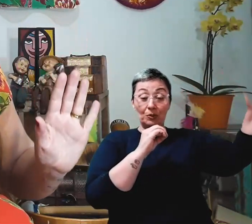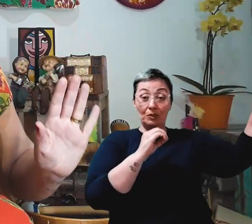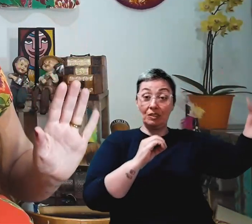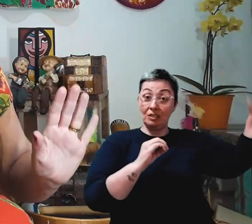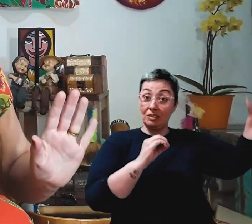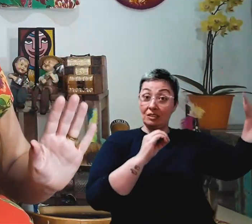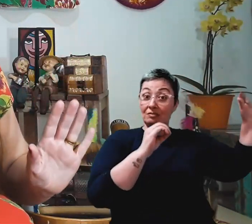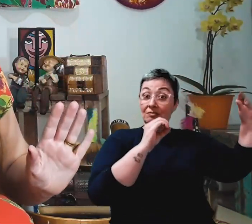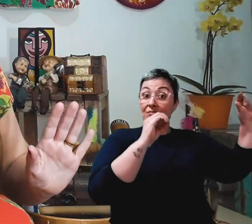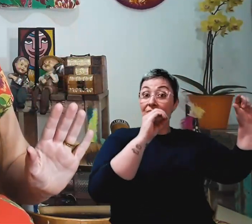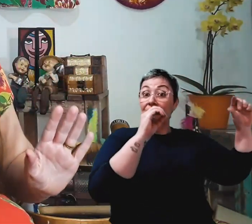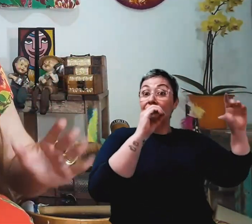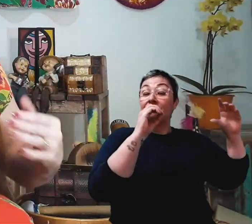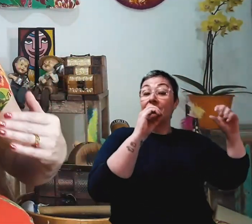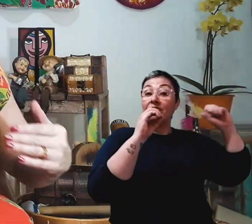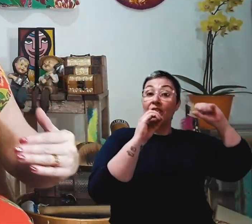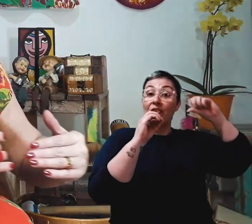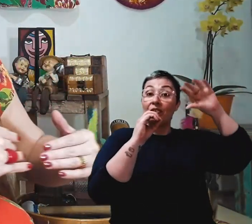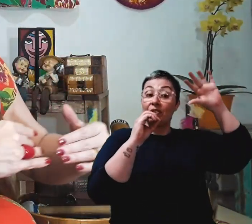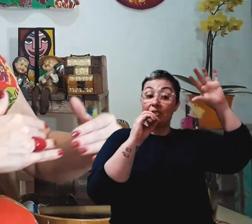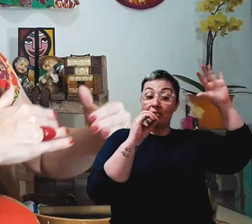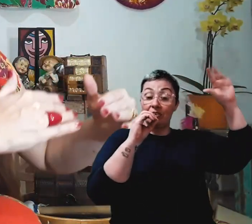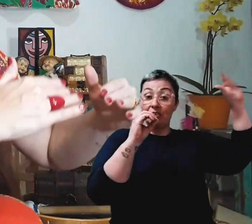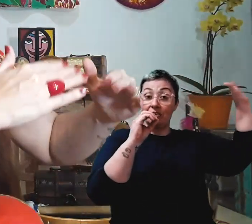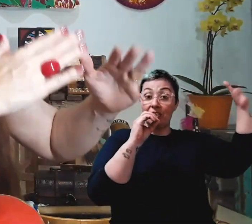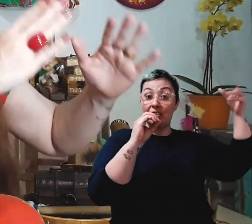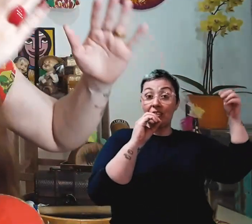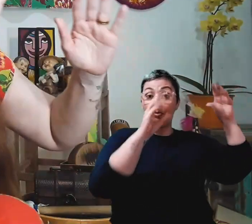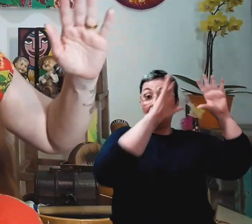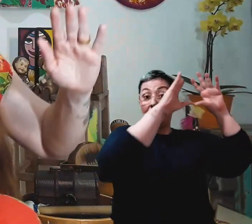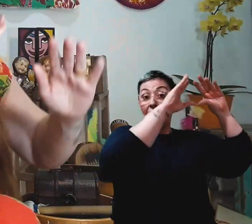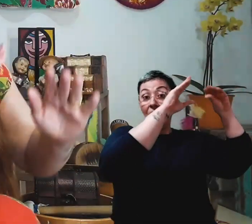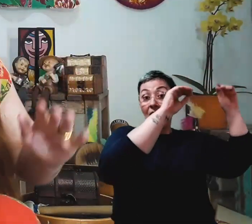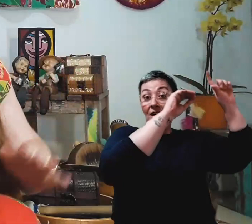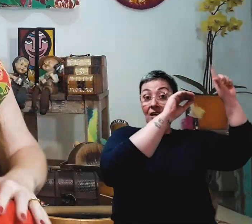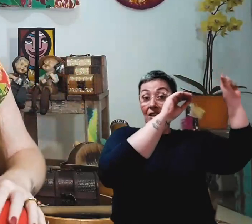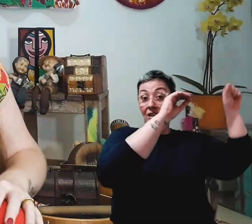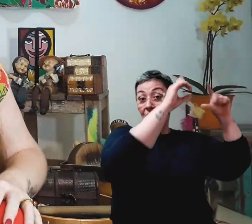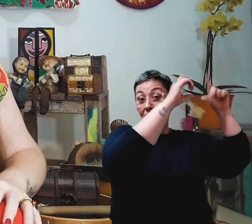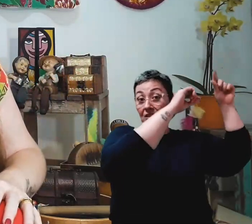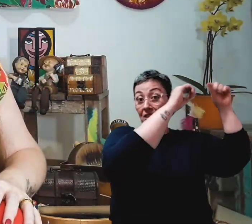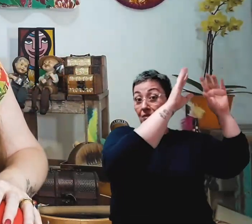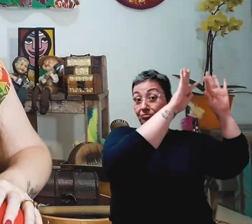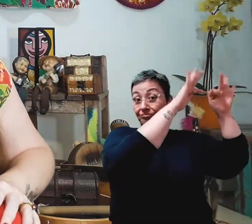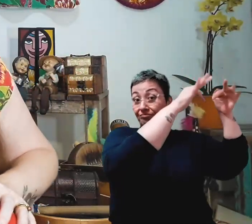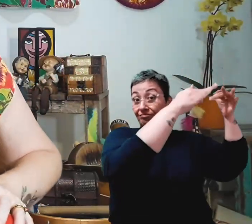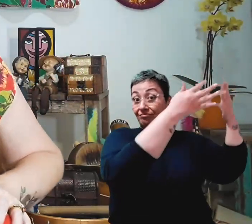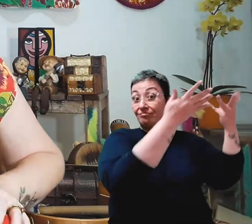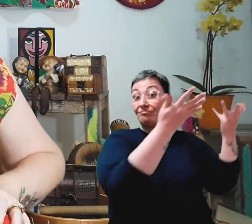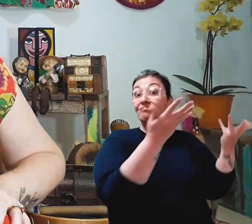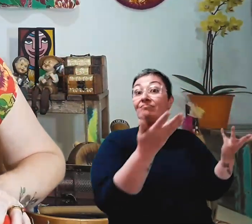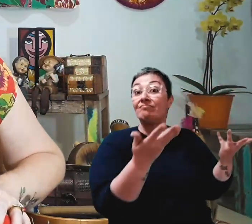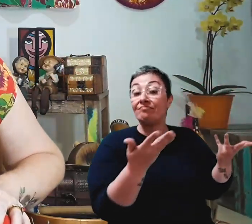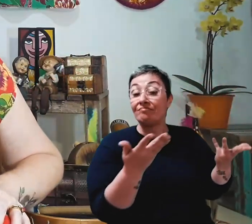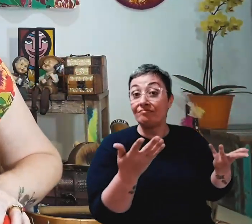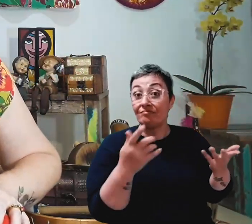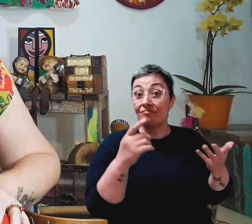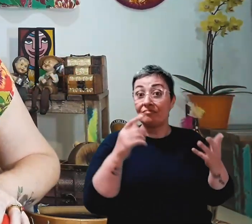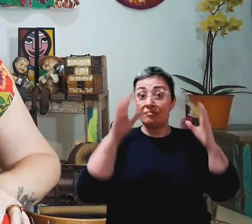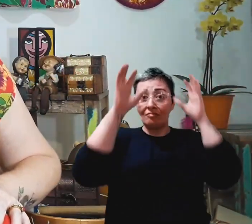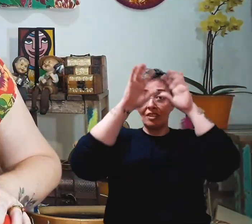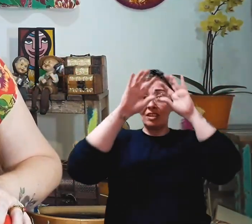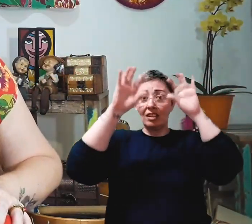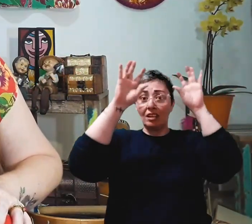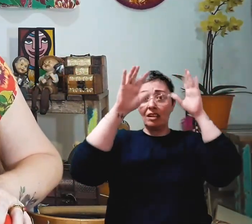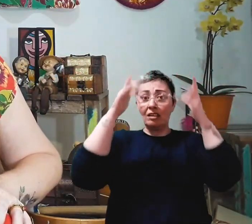a noite se despede, leva embora a lua e as estrelas. E a nuvenzinha ficou